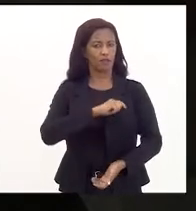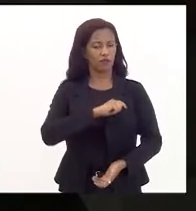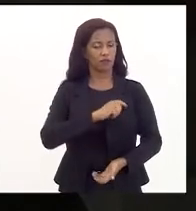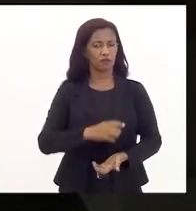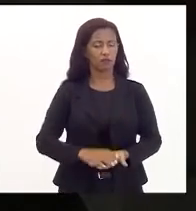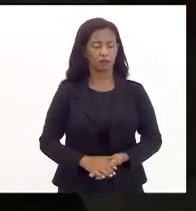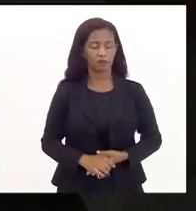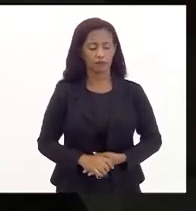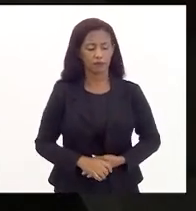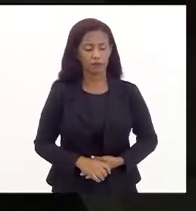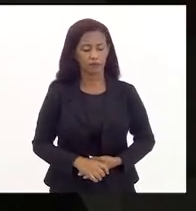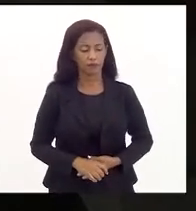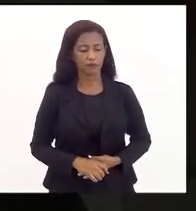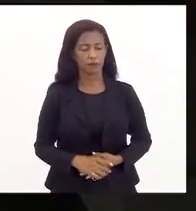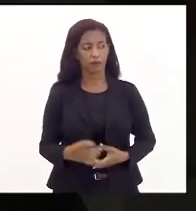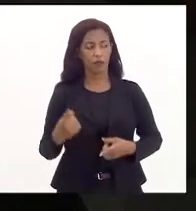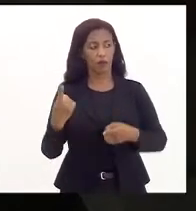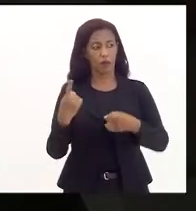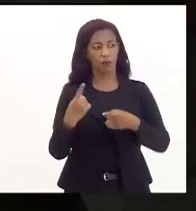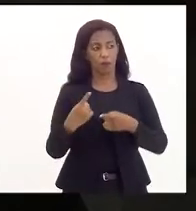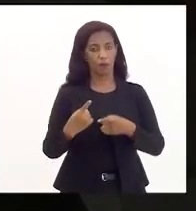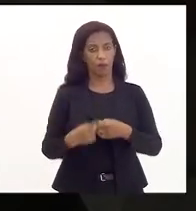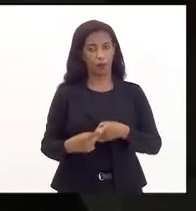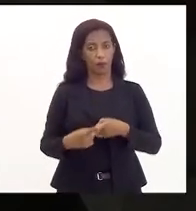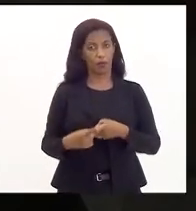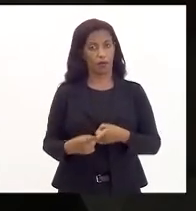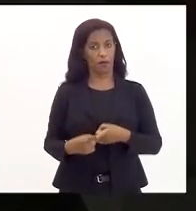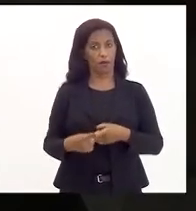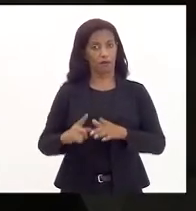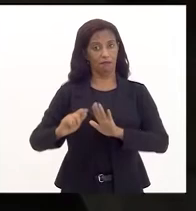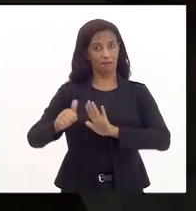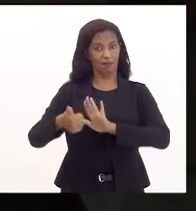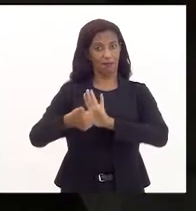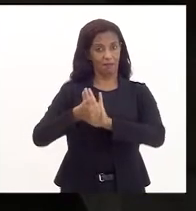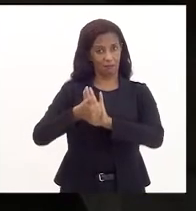fiscal. Porque, em termos de legalidade,